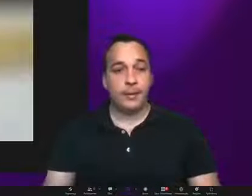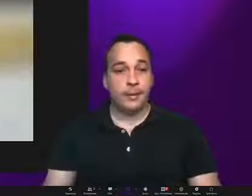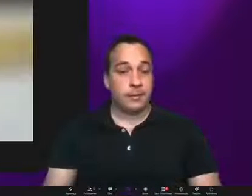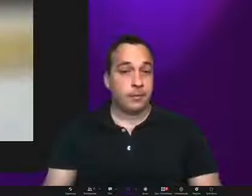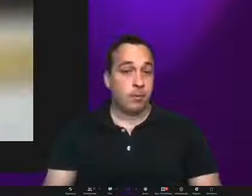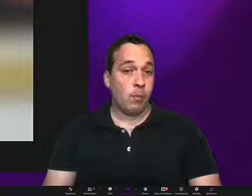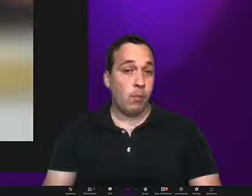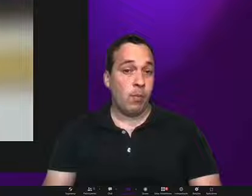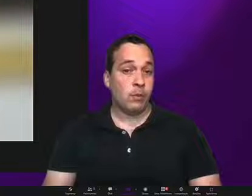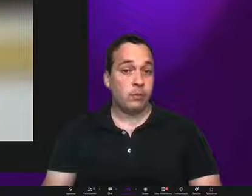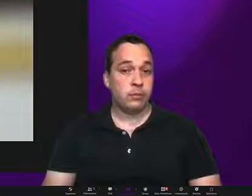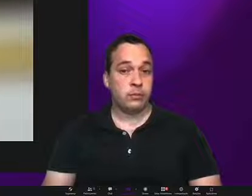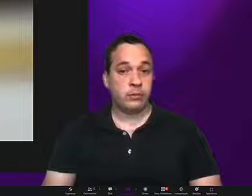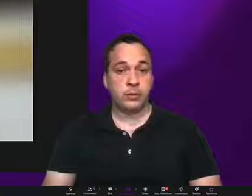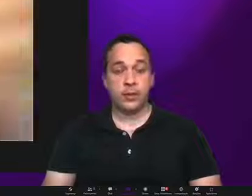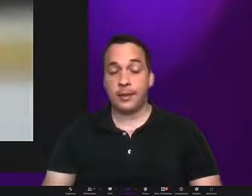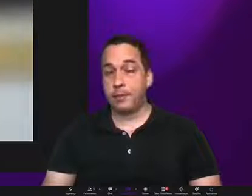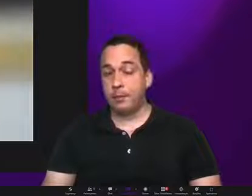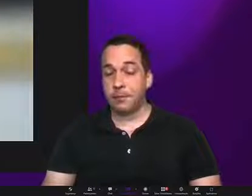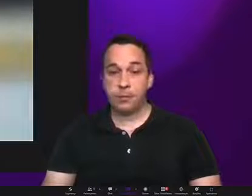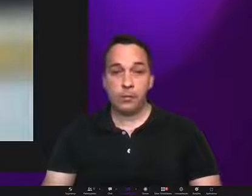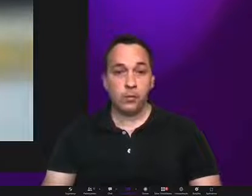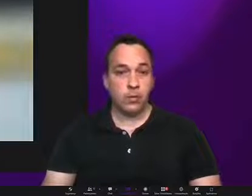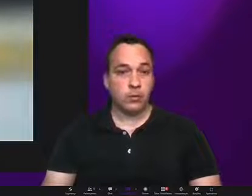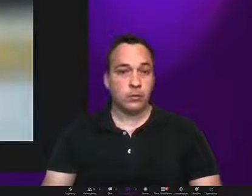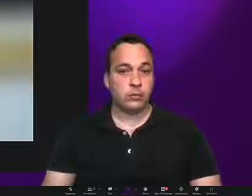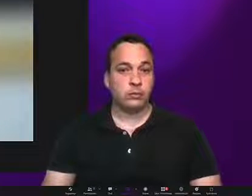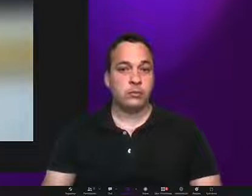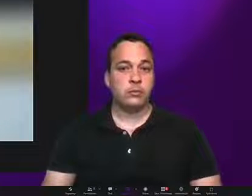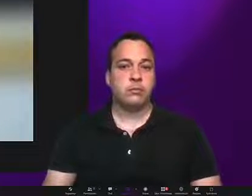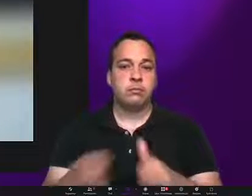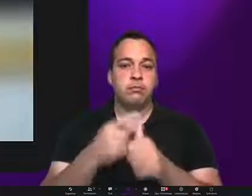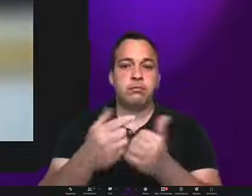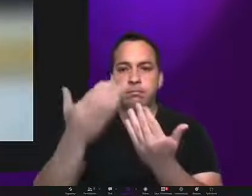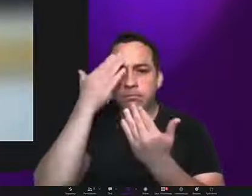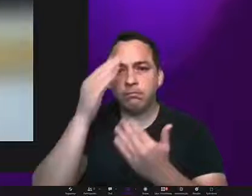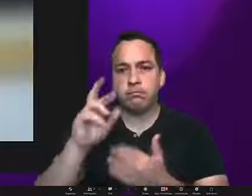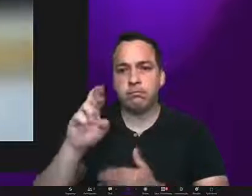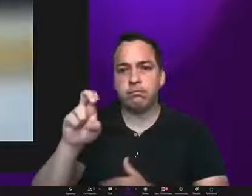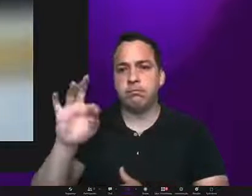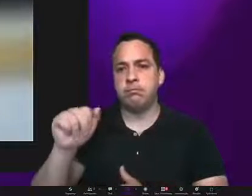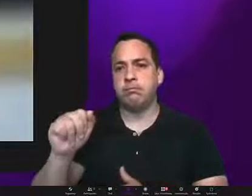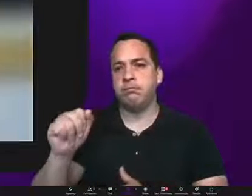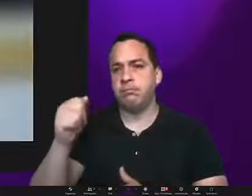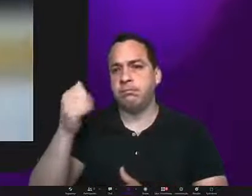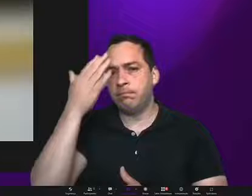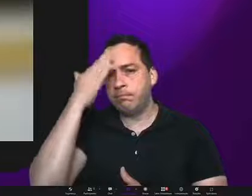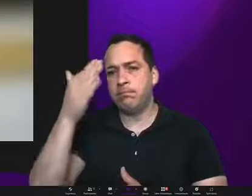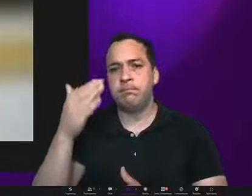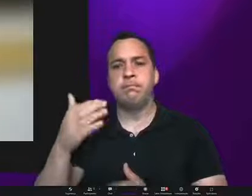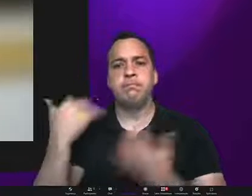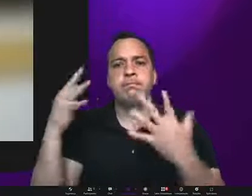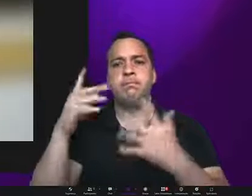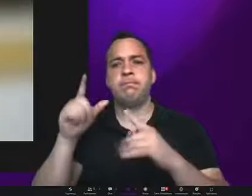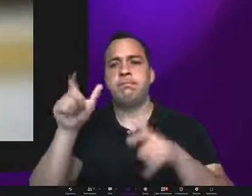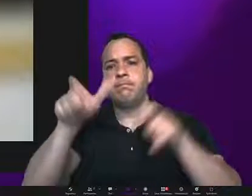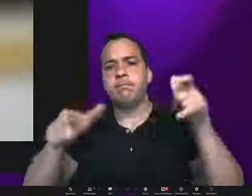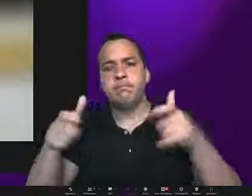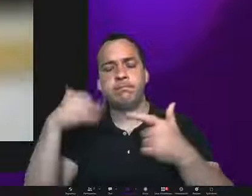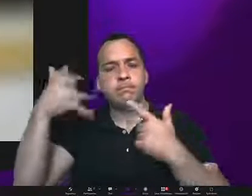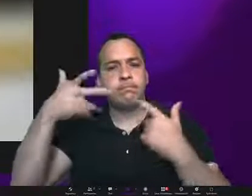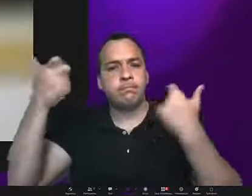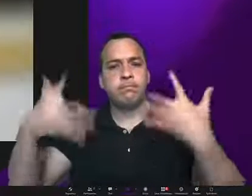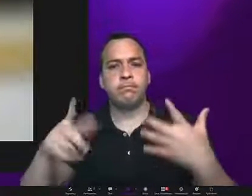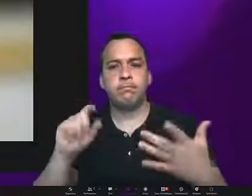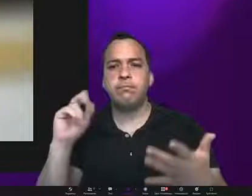Renata, parabéns pela sua apresentação, muito ilustrativa. Eu gostaria de saber se, na sua